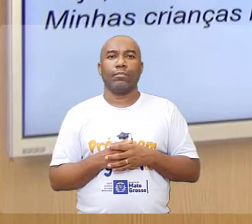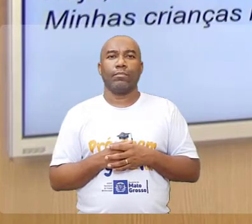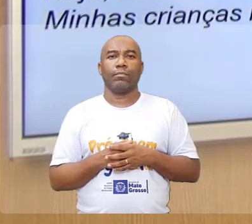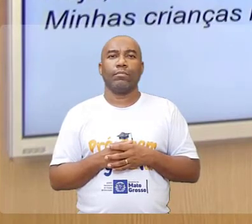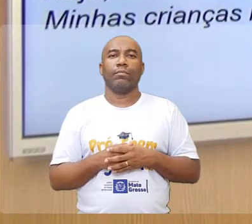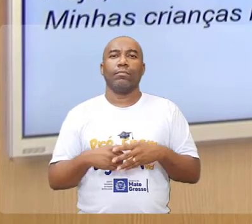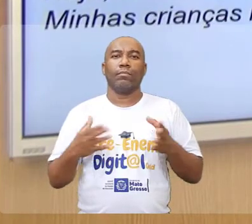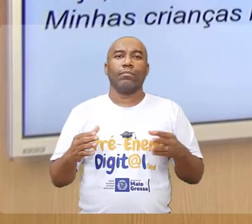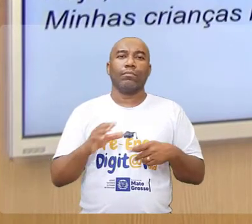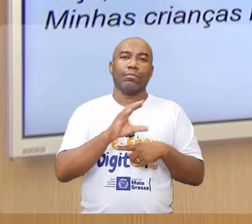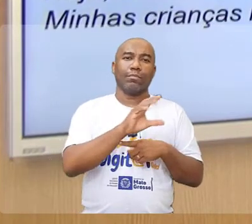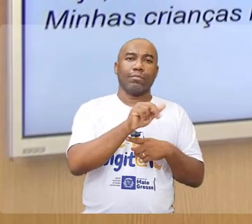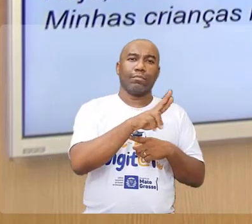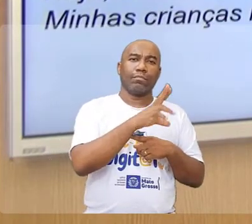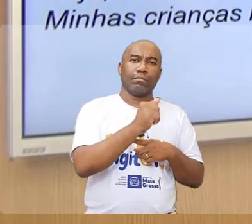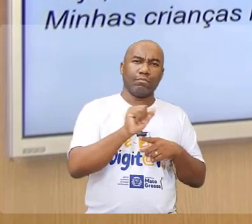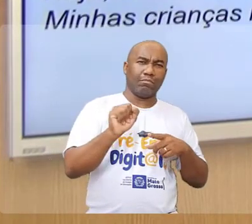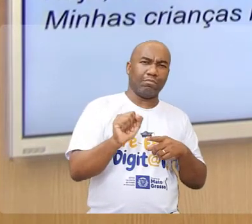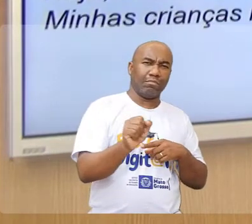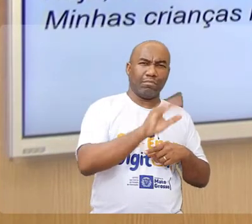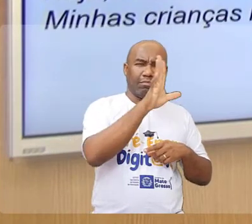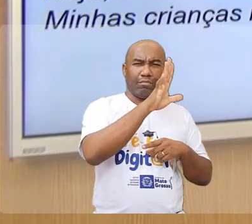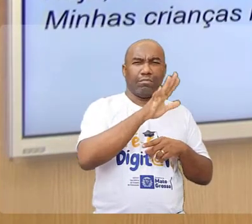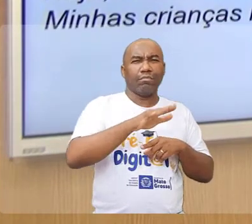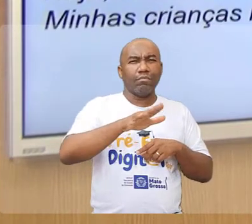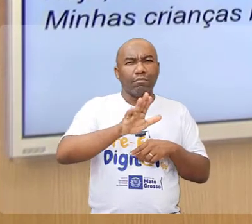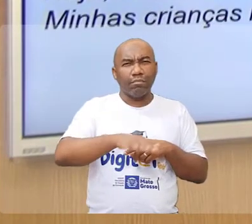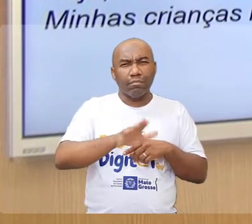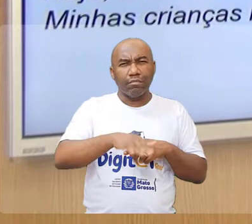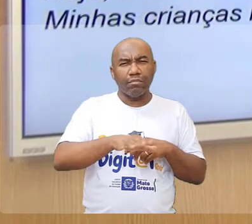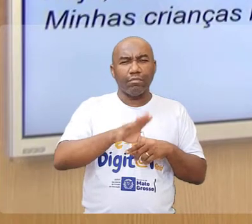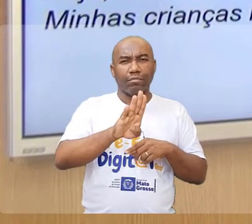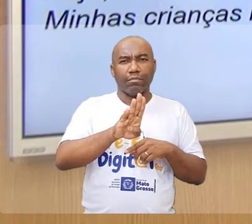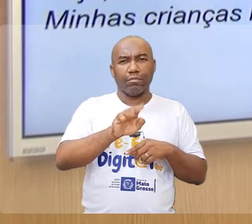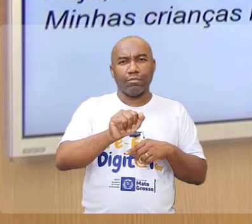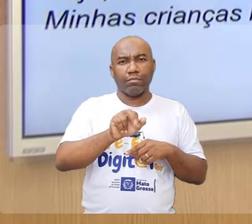Caro, barato e só. Variam.